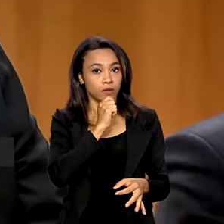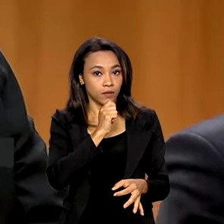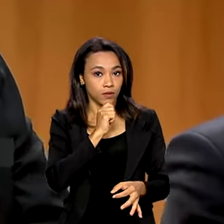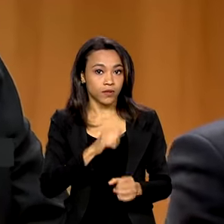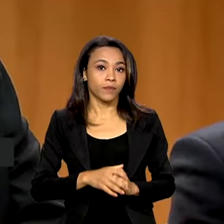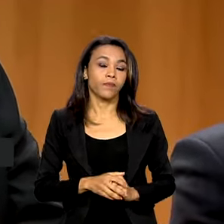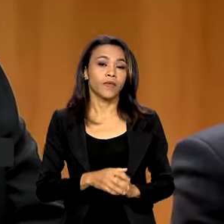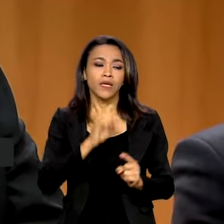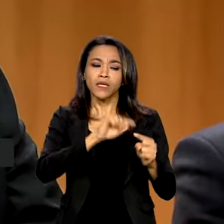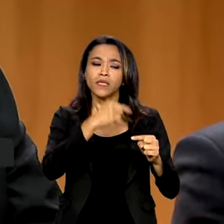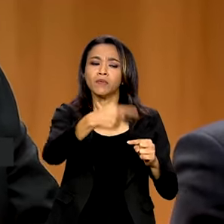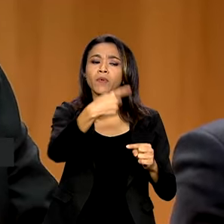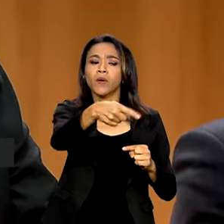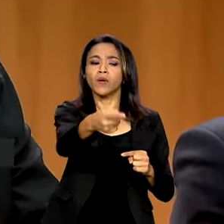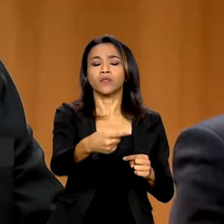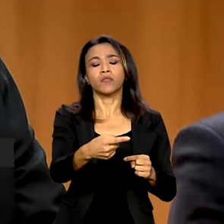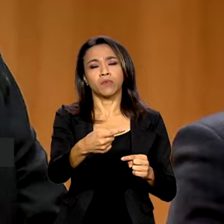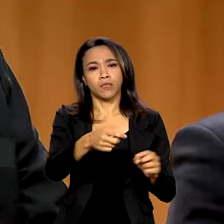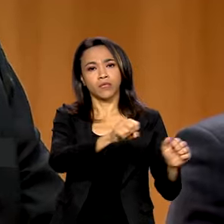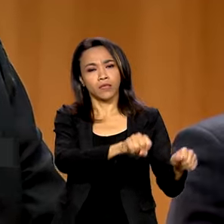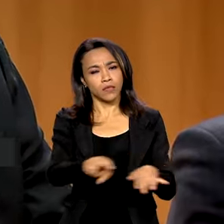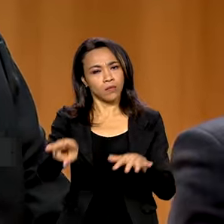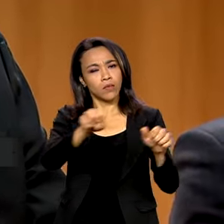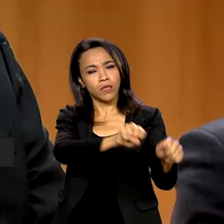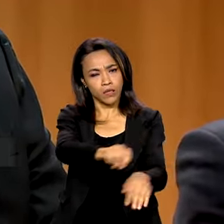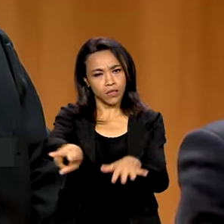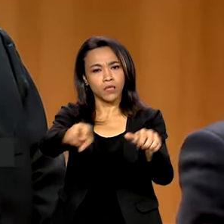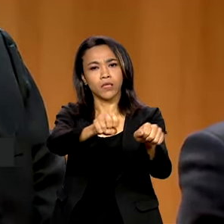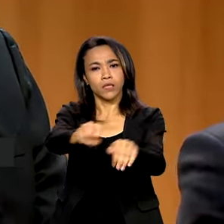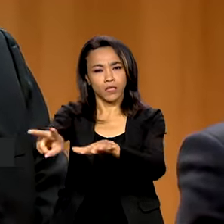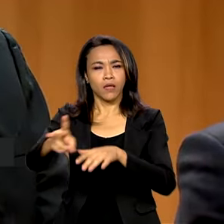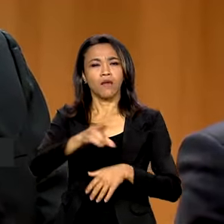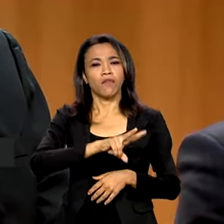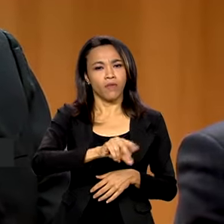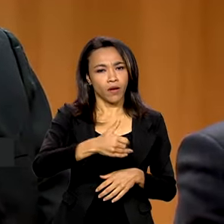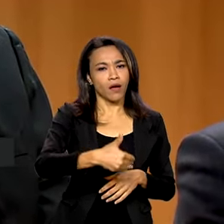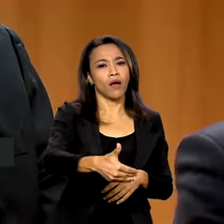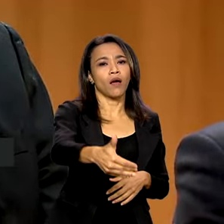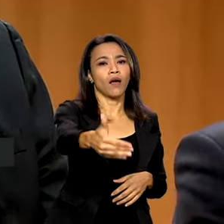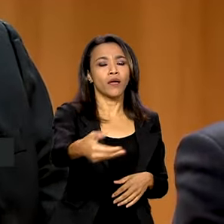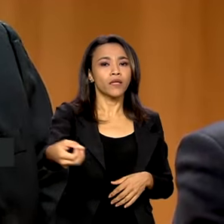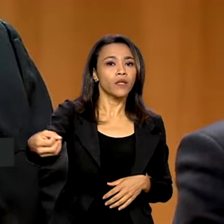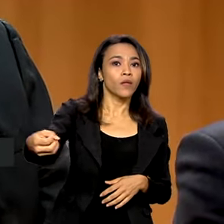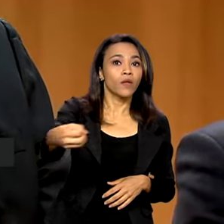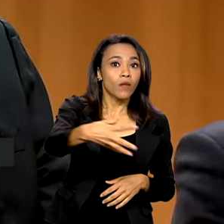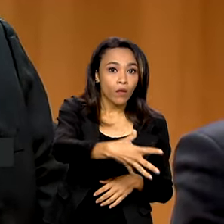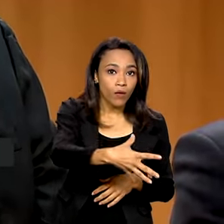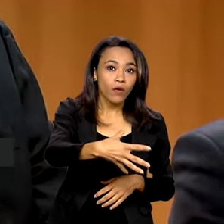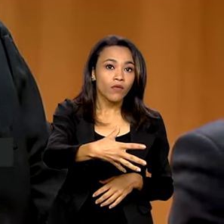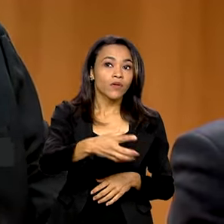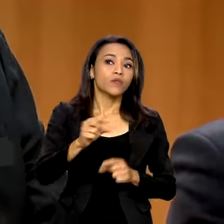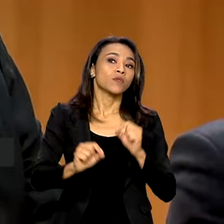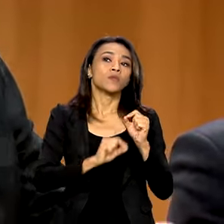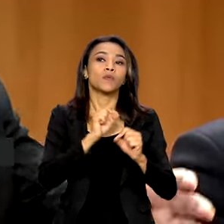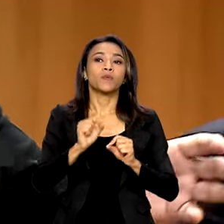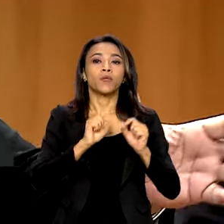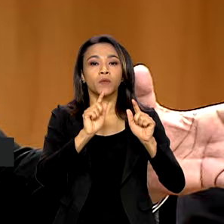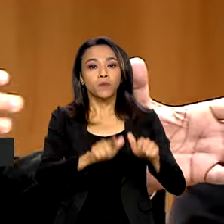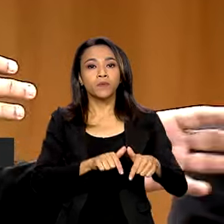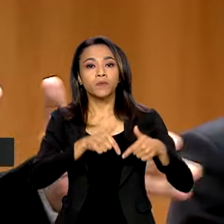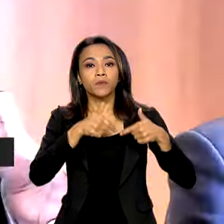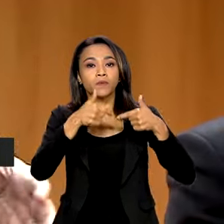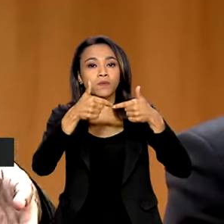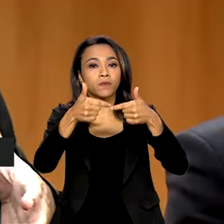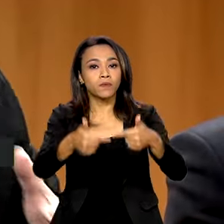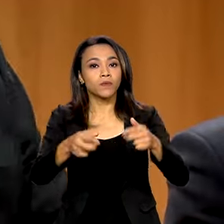nas próximas semanas, provavelmente haverá novas operações